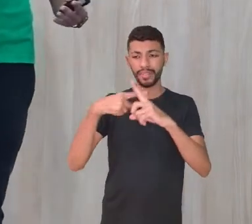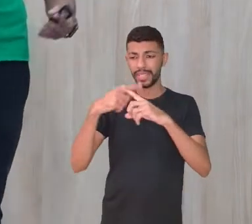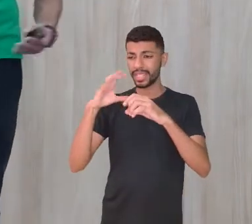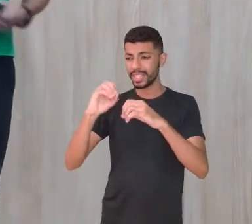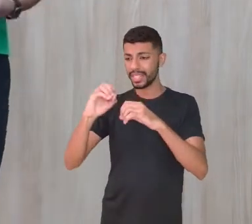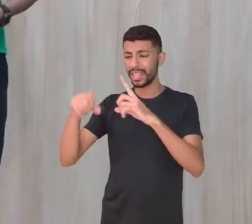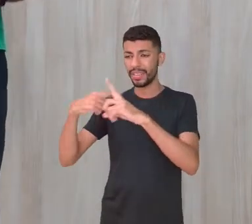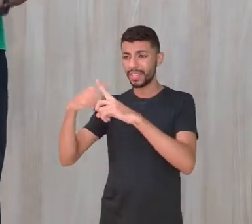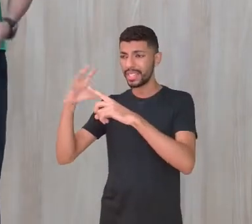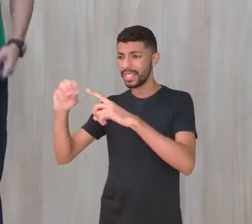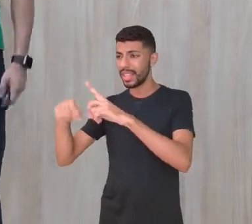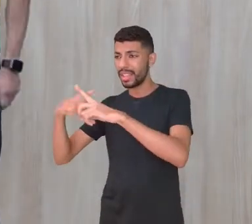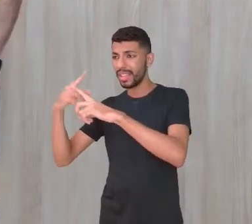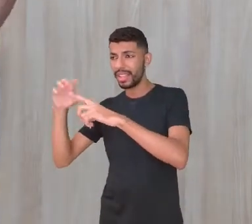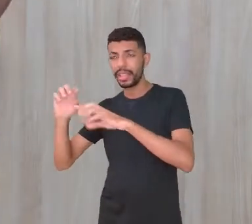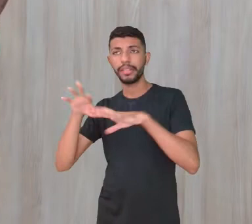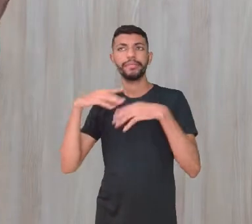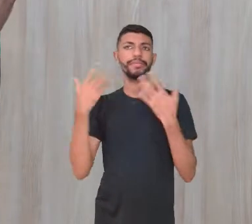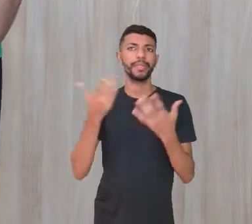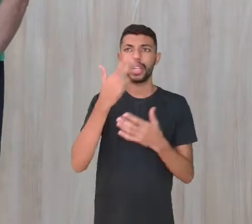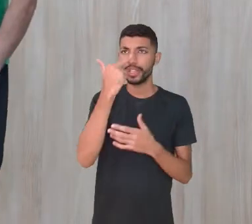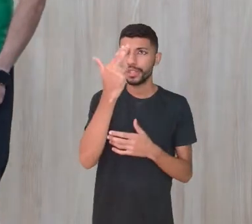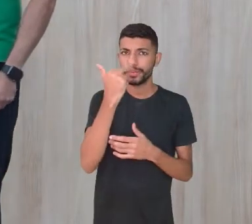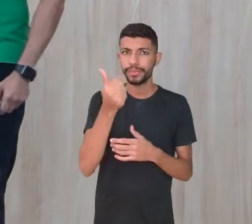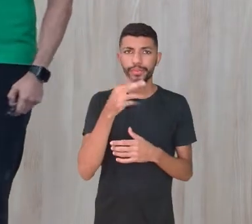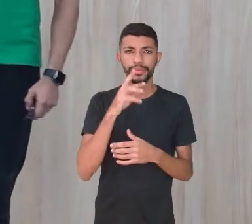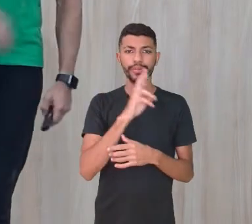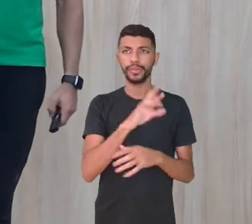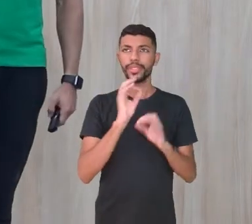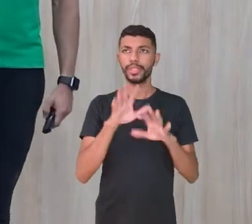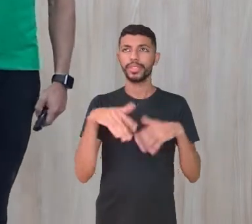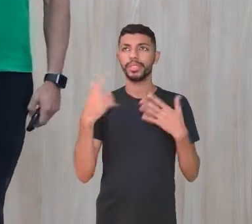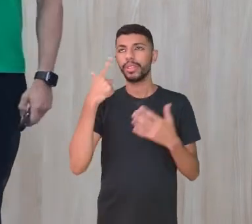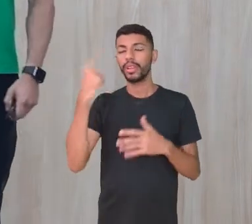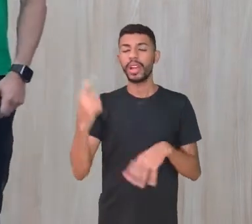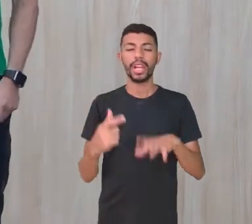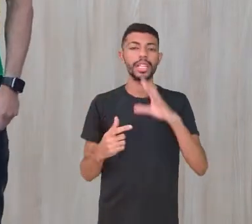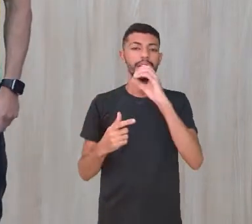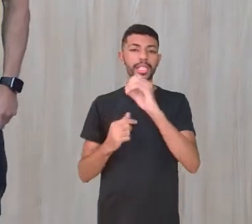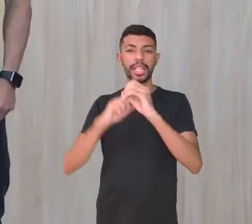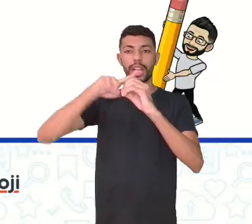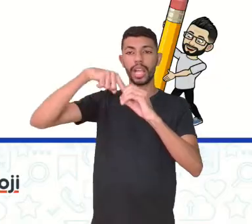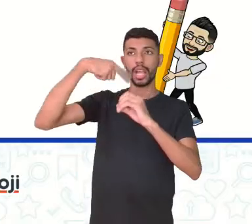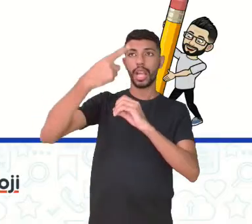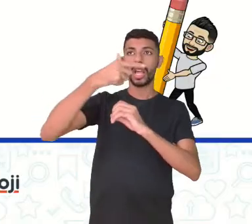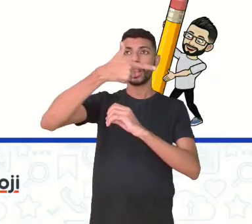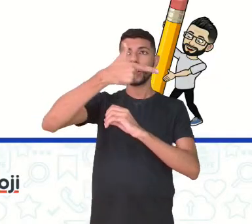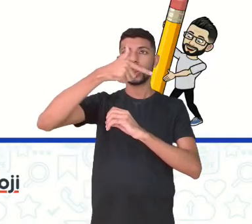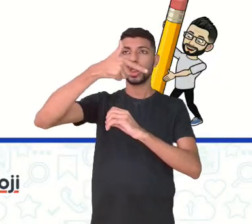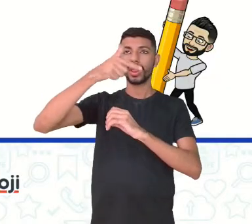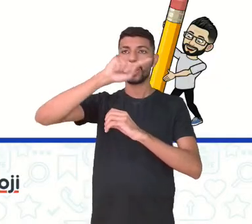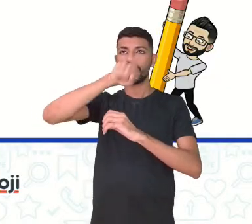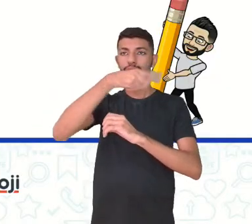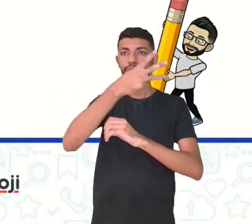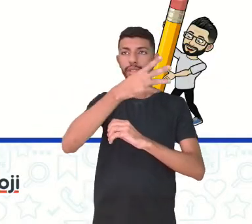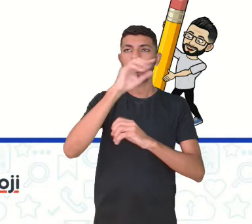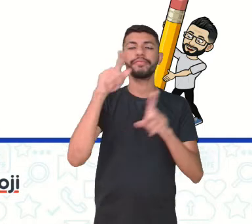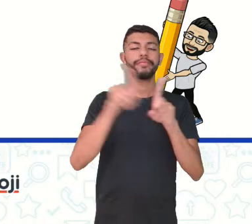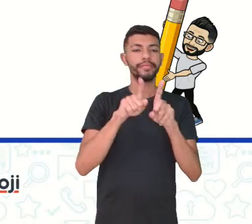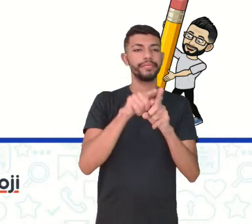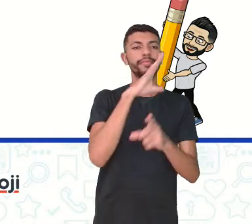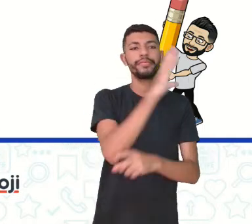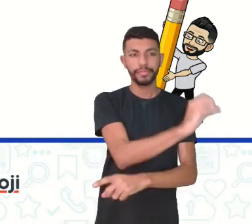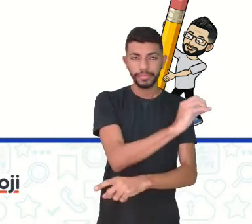vezes, vai dar o mesmo resultado, certo? Então eu tenho aí, ó, 0 elevado a 2,3 também vai dar igual